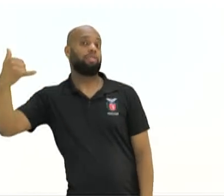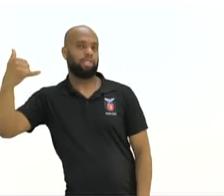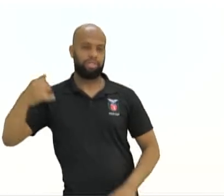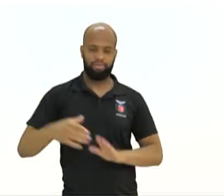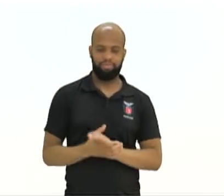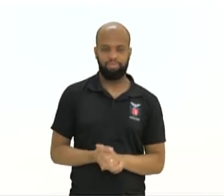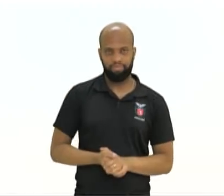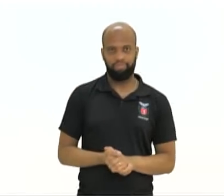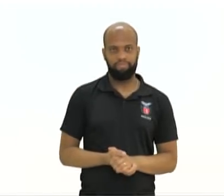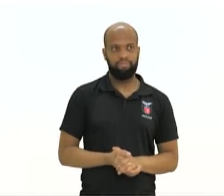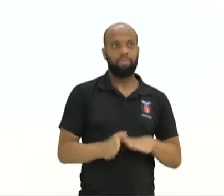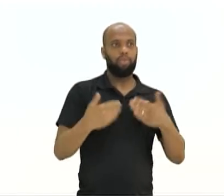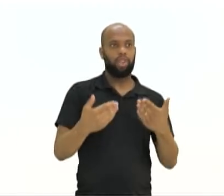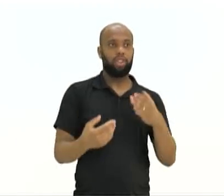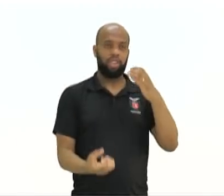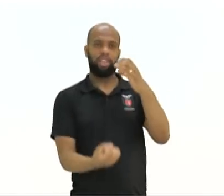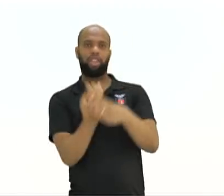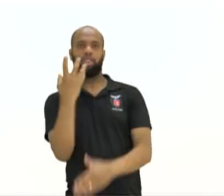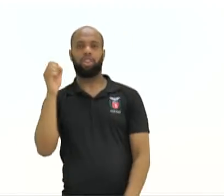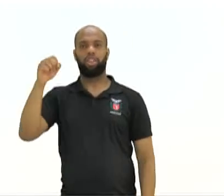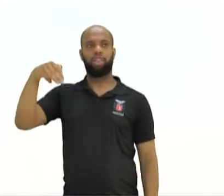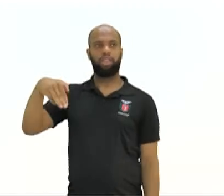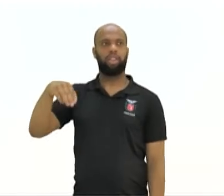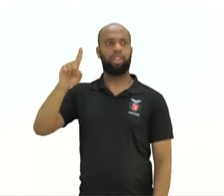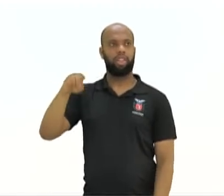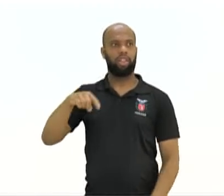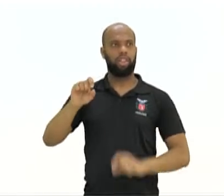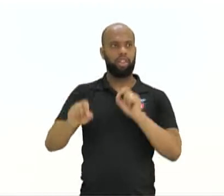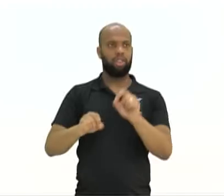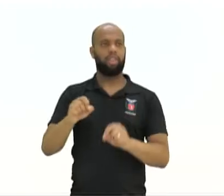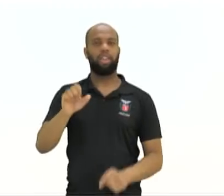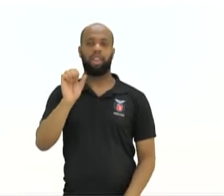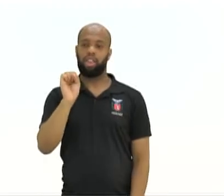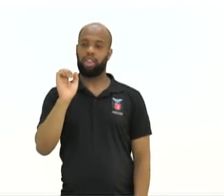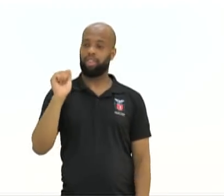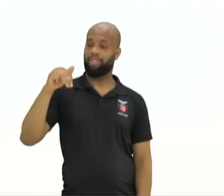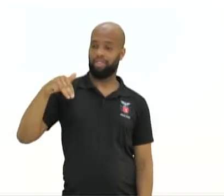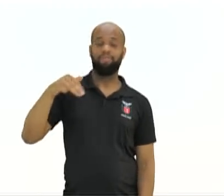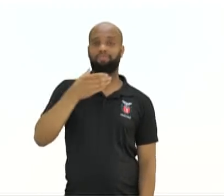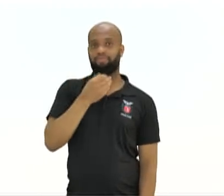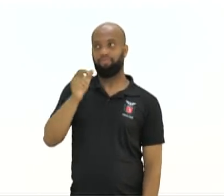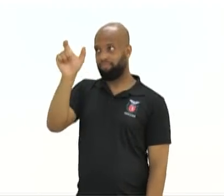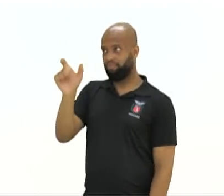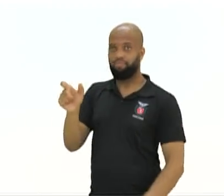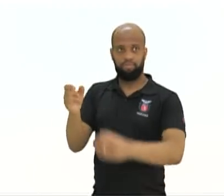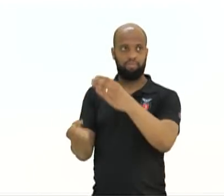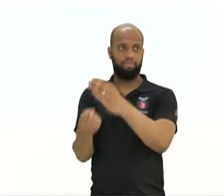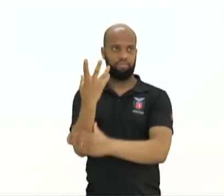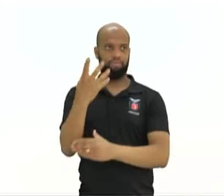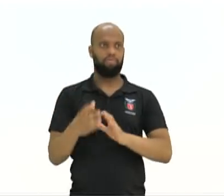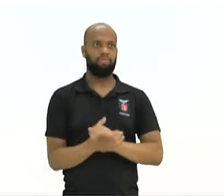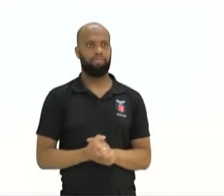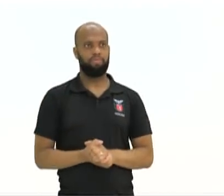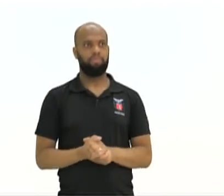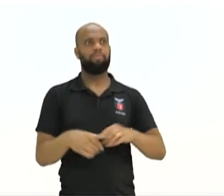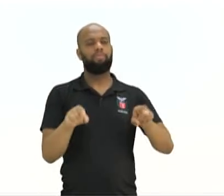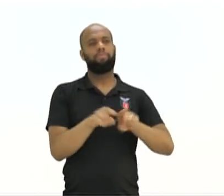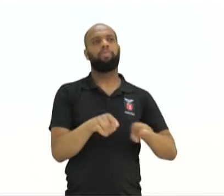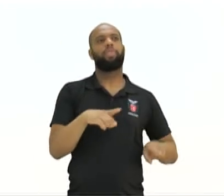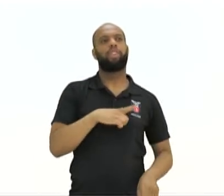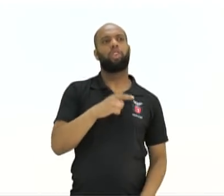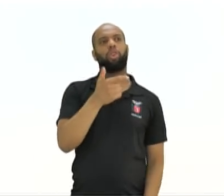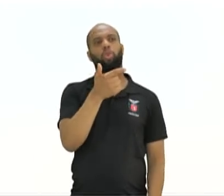Unidos. O seu criador foi Sam Salomon, ou simplesmente Boogaloo Sam.